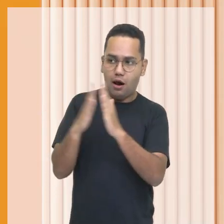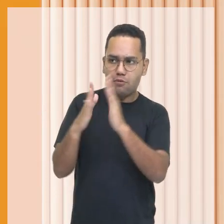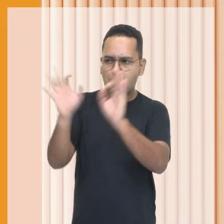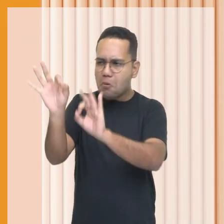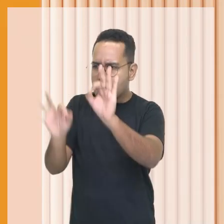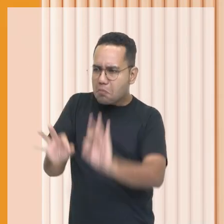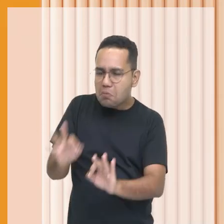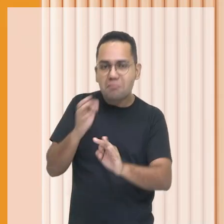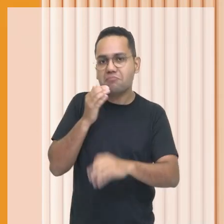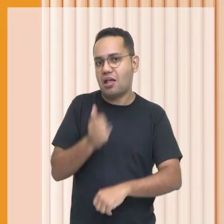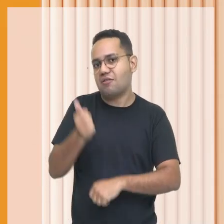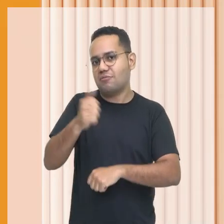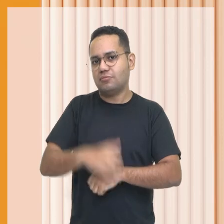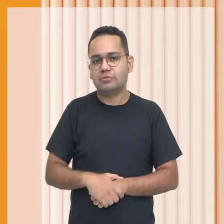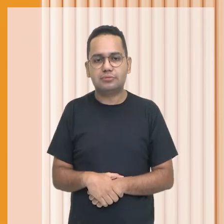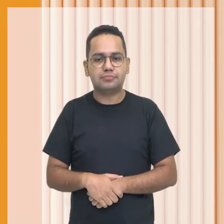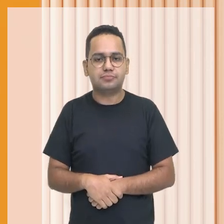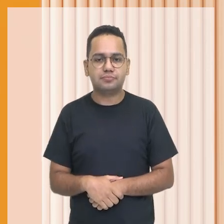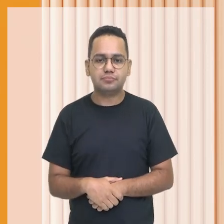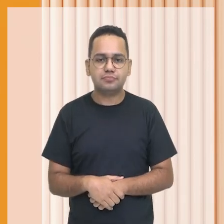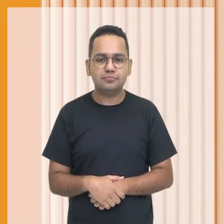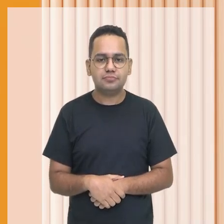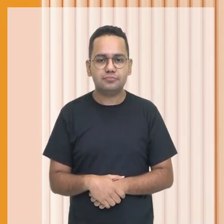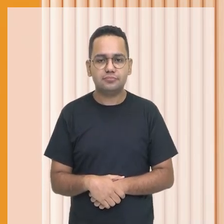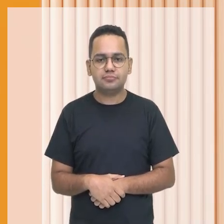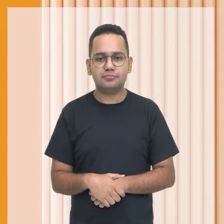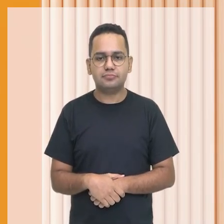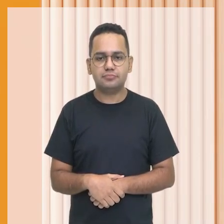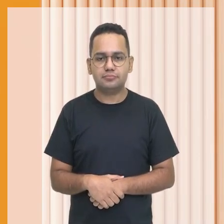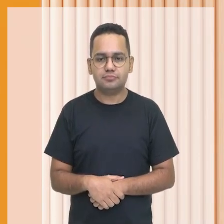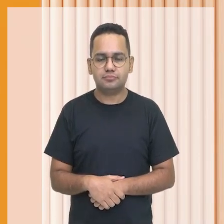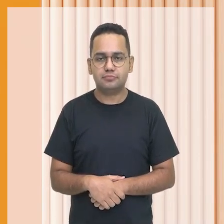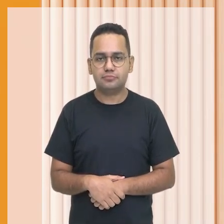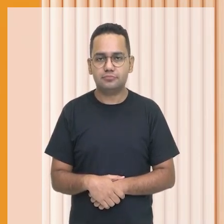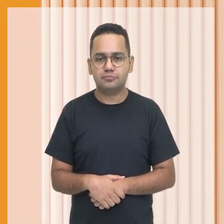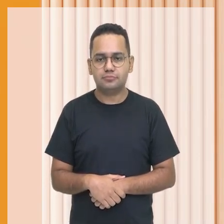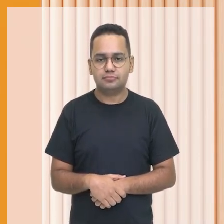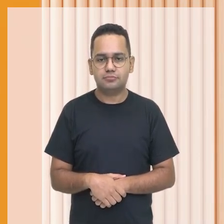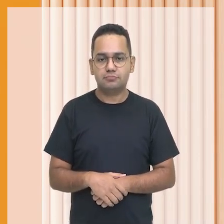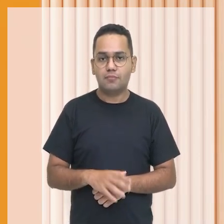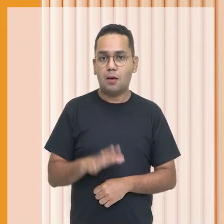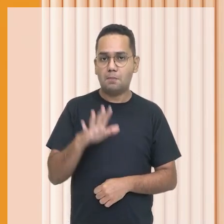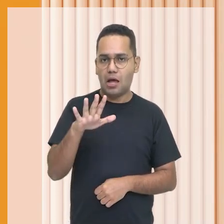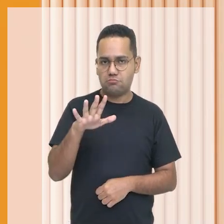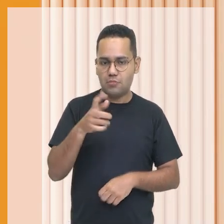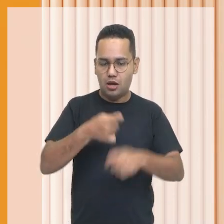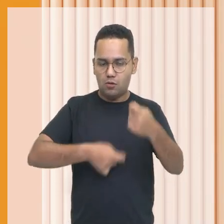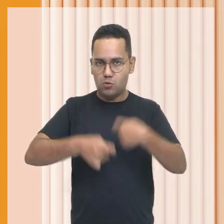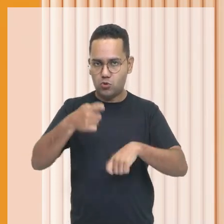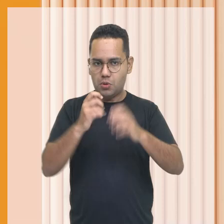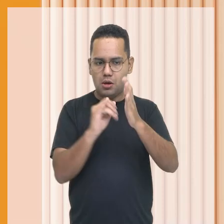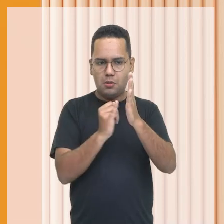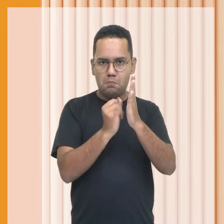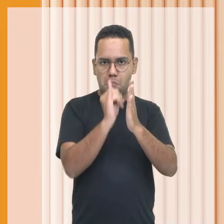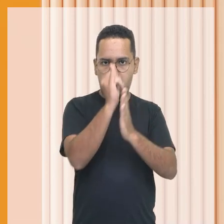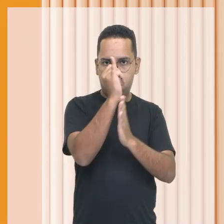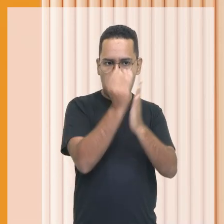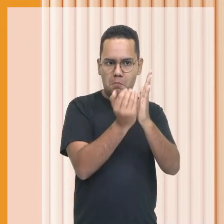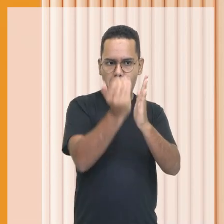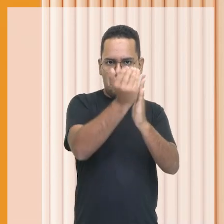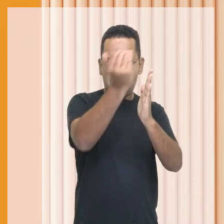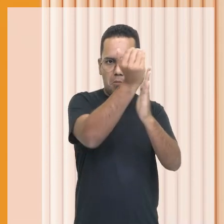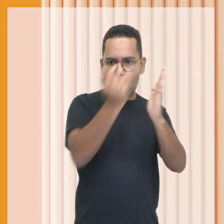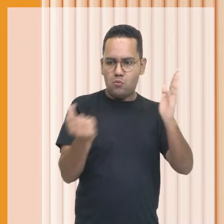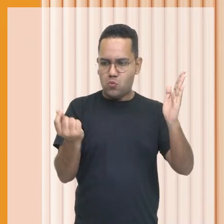melhor. Então era essa a grande questão. Então se a economia estava muito inflacionada e a moeda lá embaixo com seu